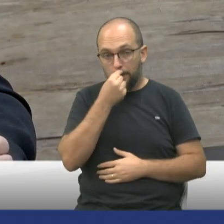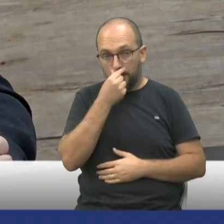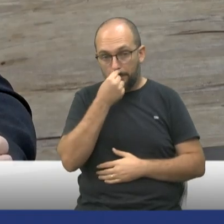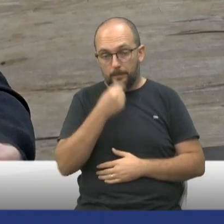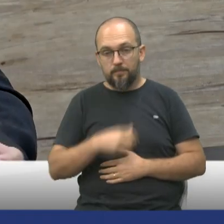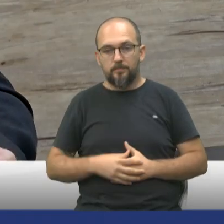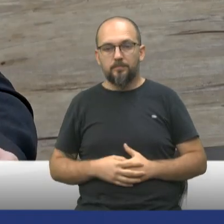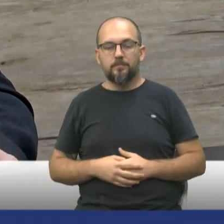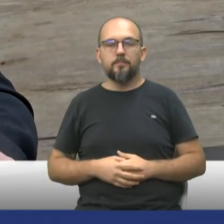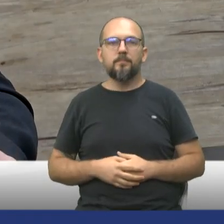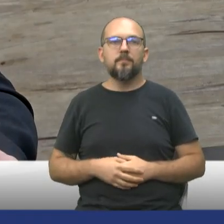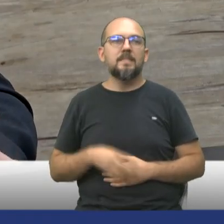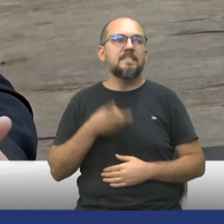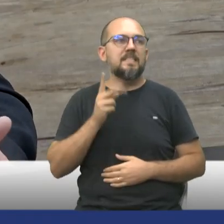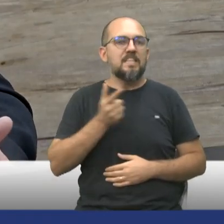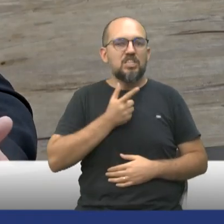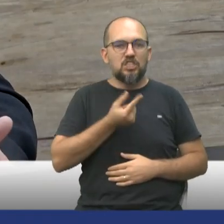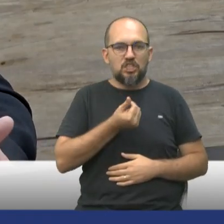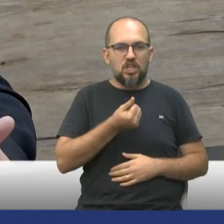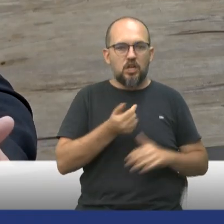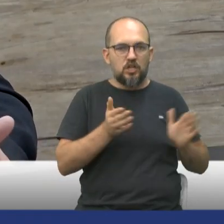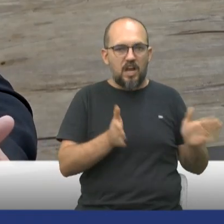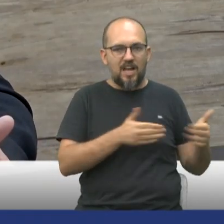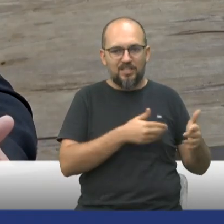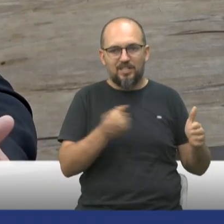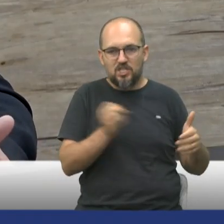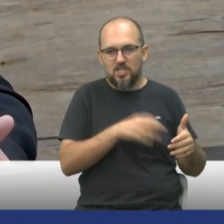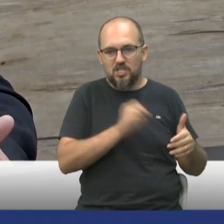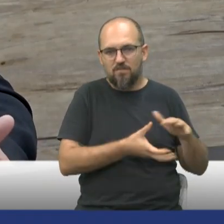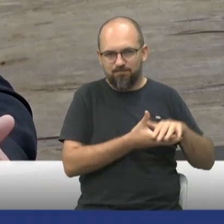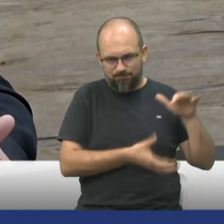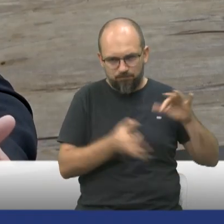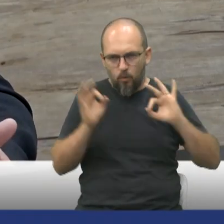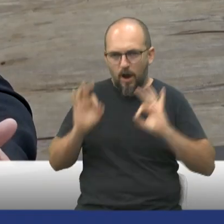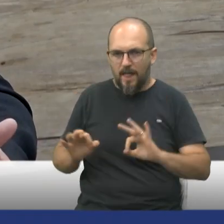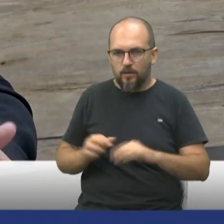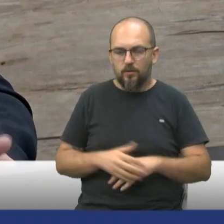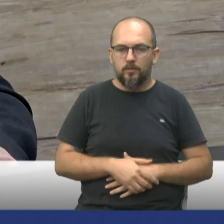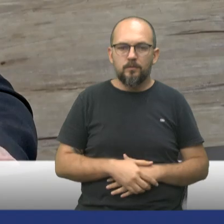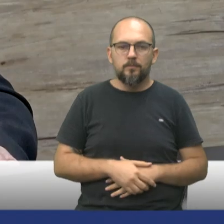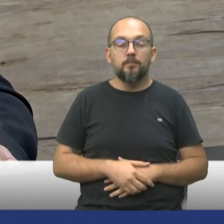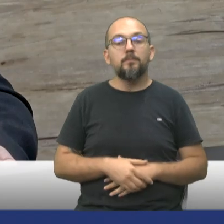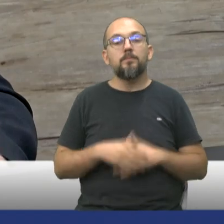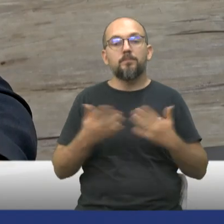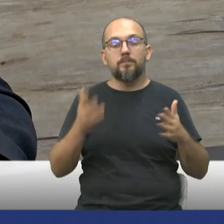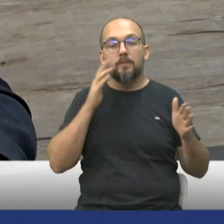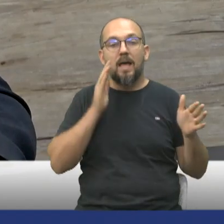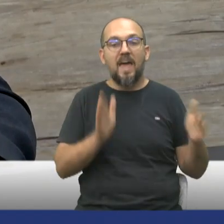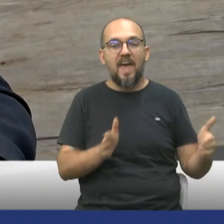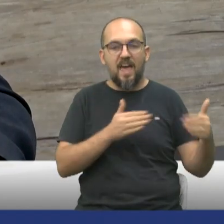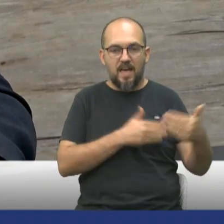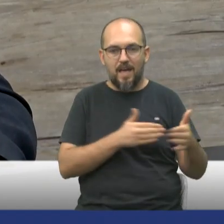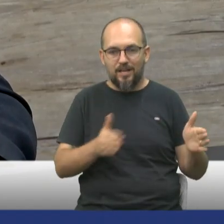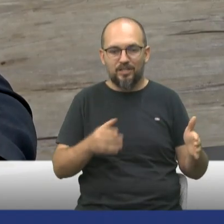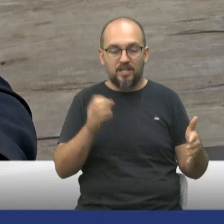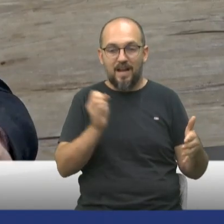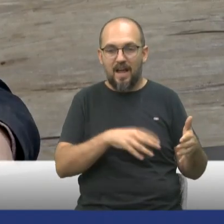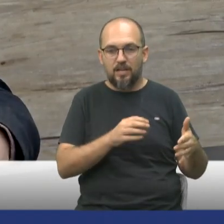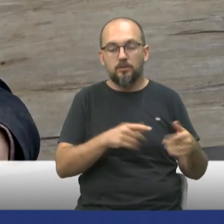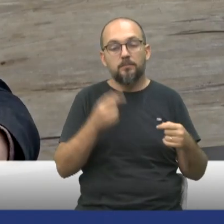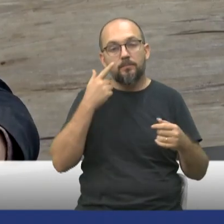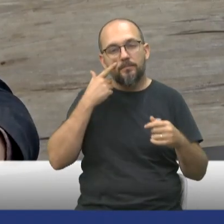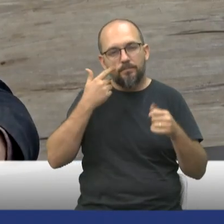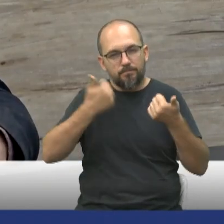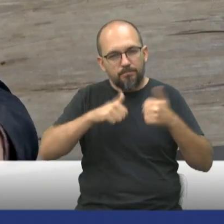Automaticamente tem dinheiro em caixa, correto? O caixa a gente teria que ver, fazer uma